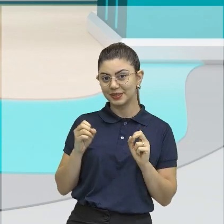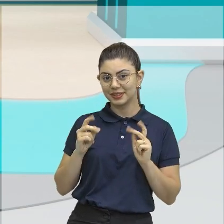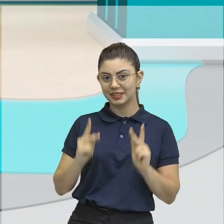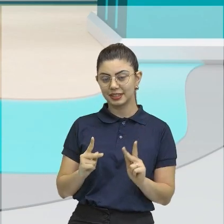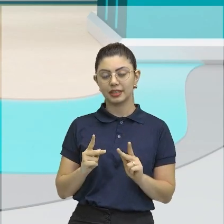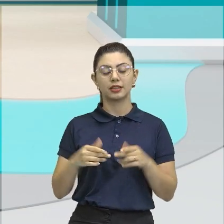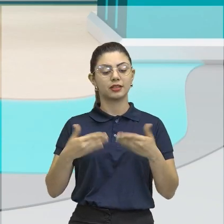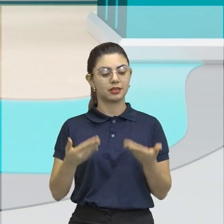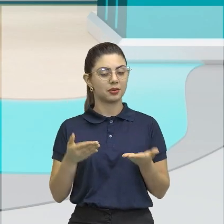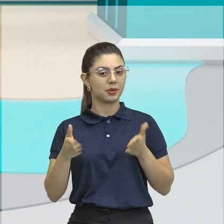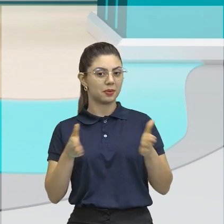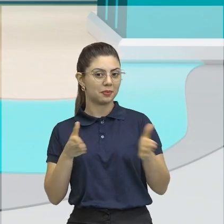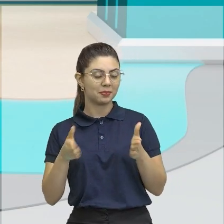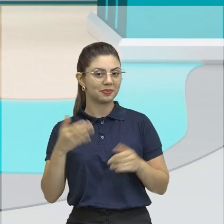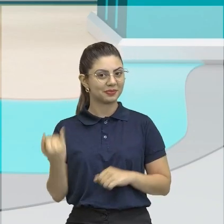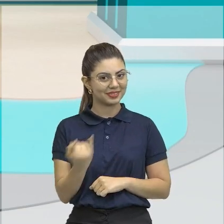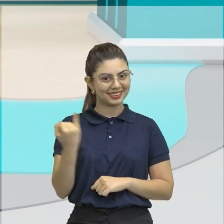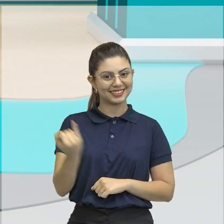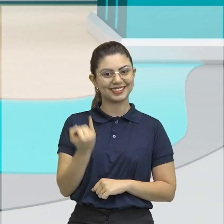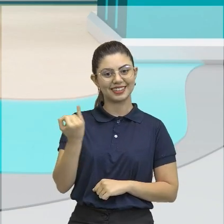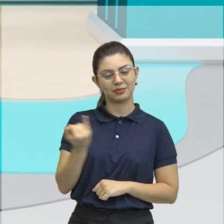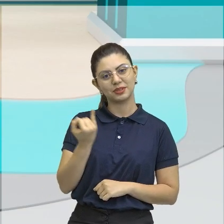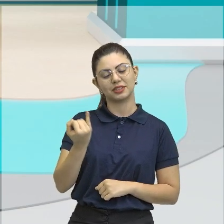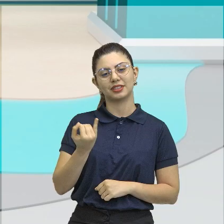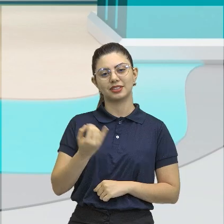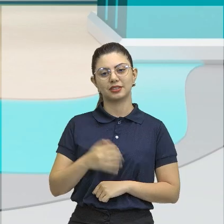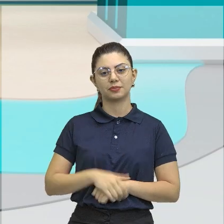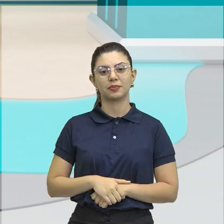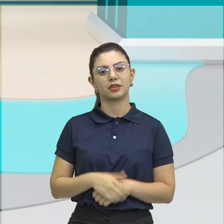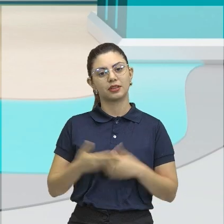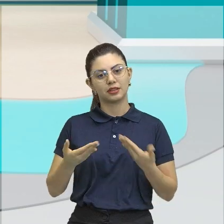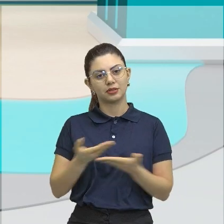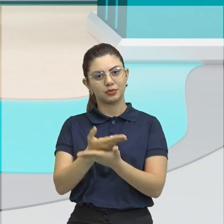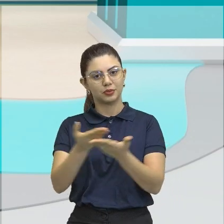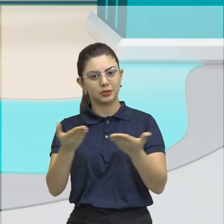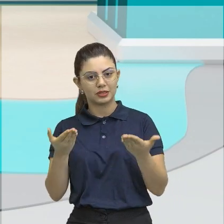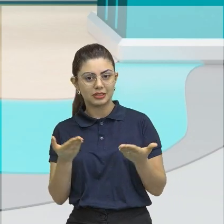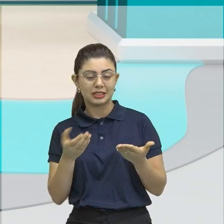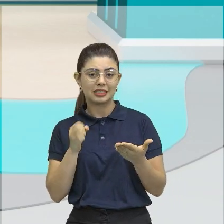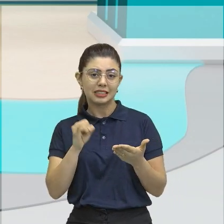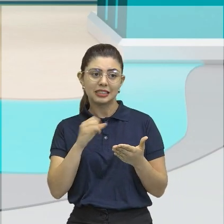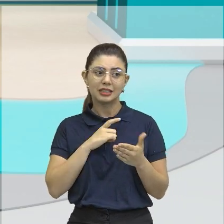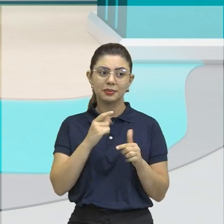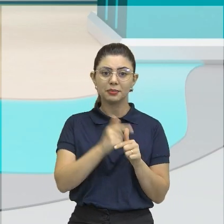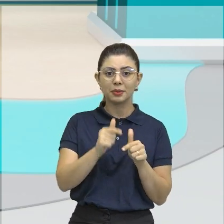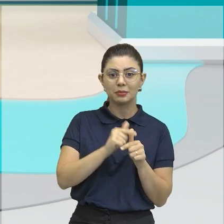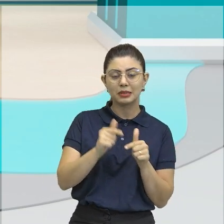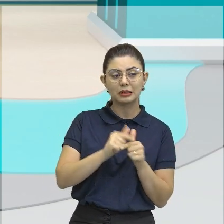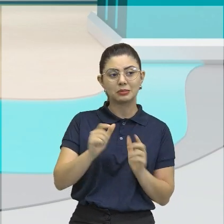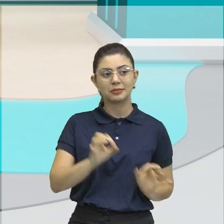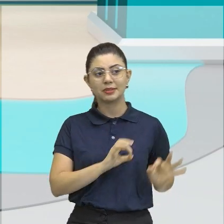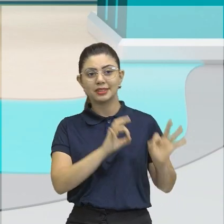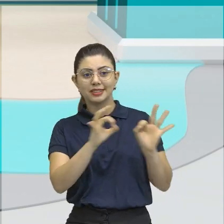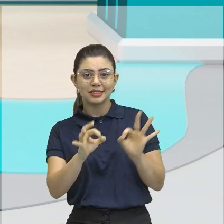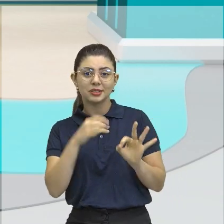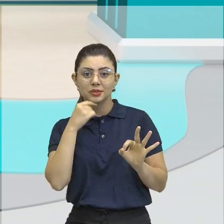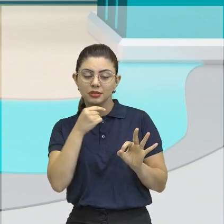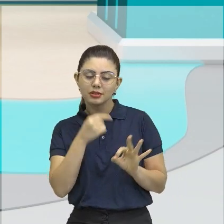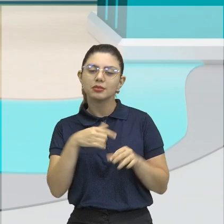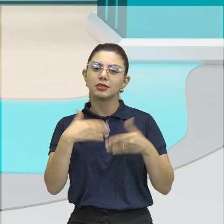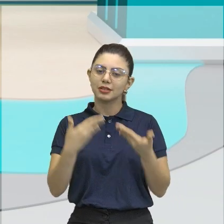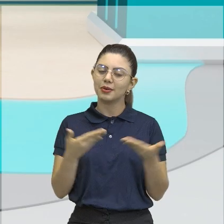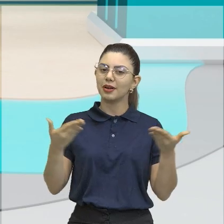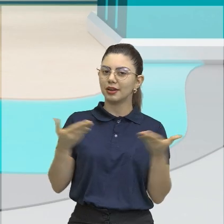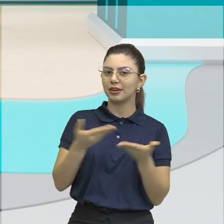que é um momento muito importante, principalmente alguma sala que teve algum problema e não conseguiu acompanhar. Esse é o